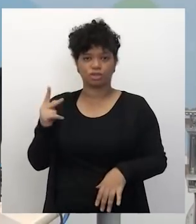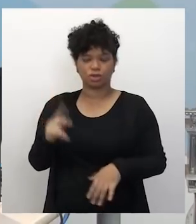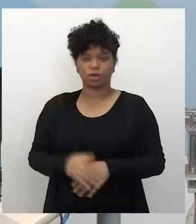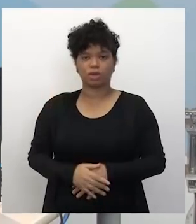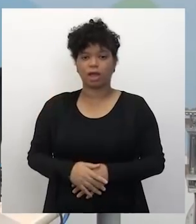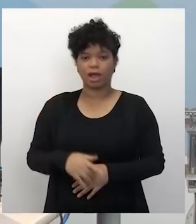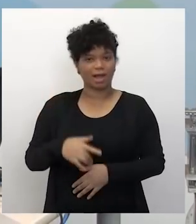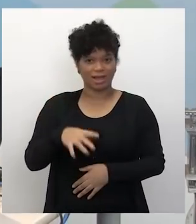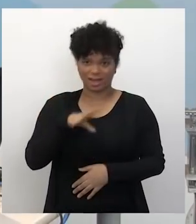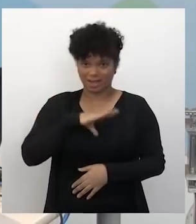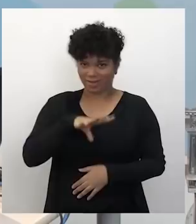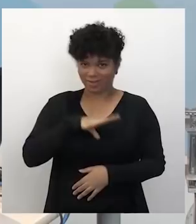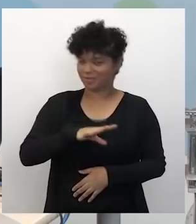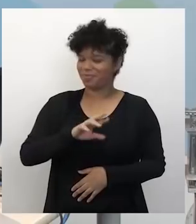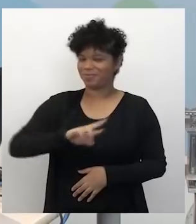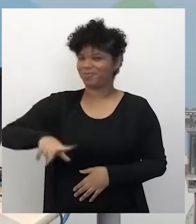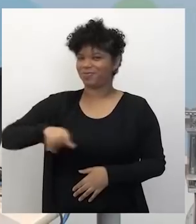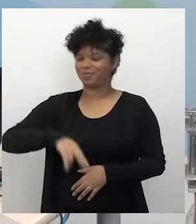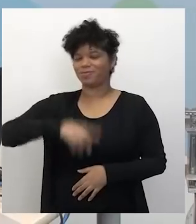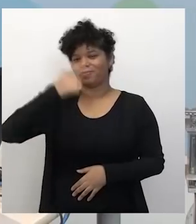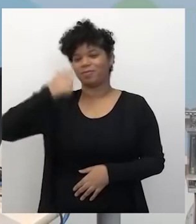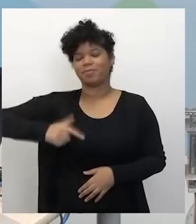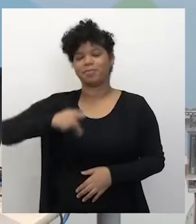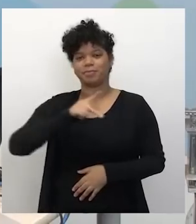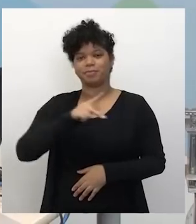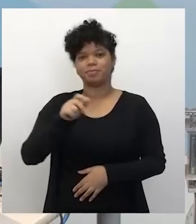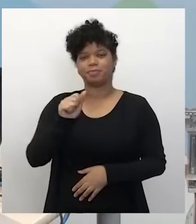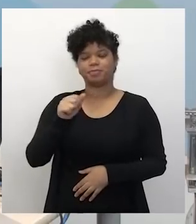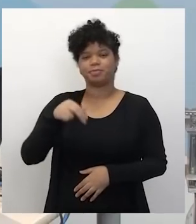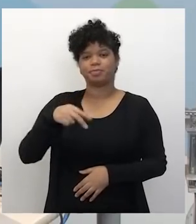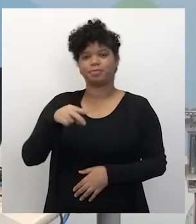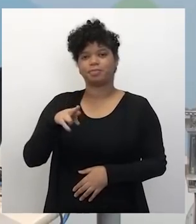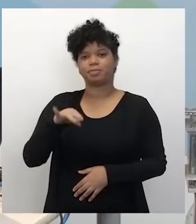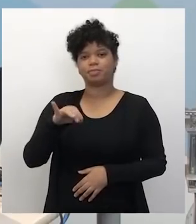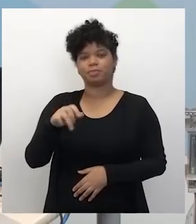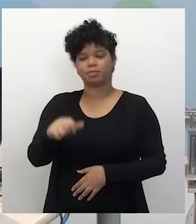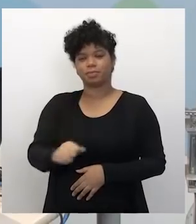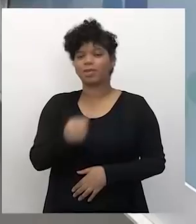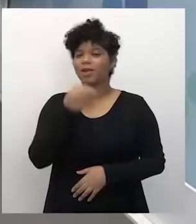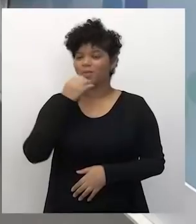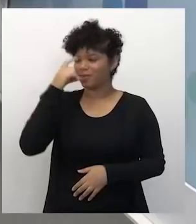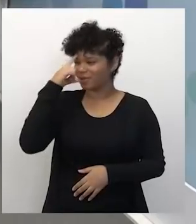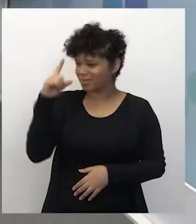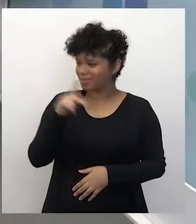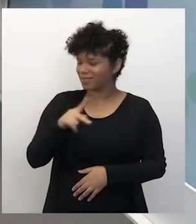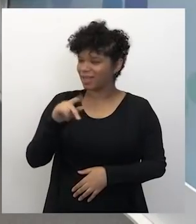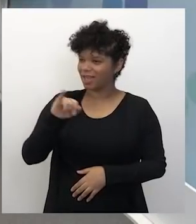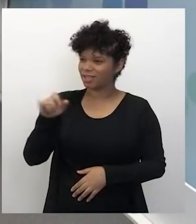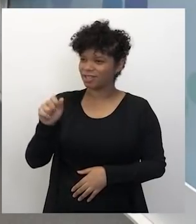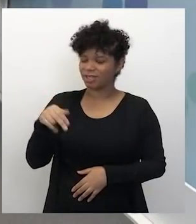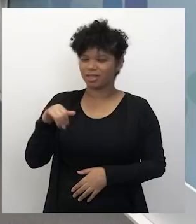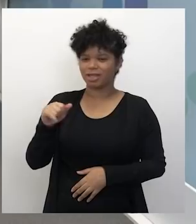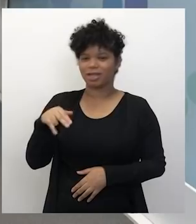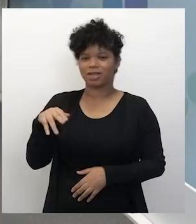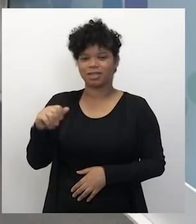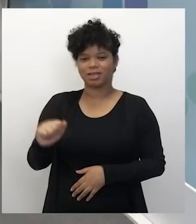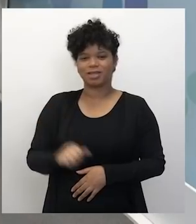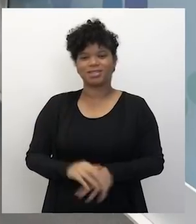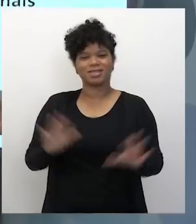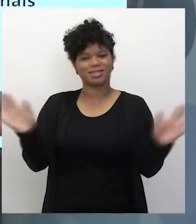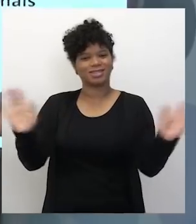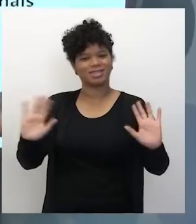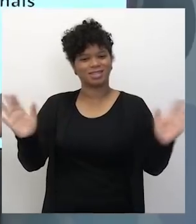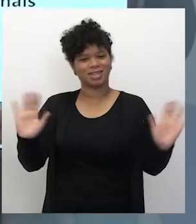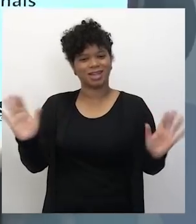sou a professora Andreia e vou moderar a aula da Projanaína. Bom dia, Janaína. Olá, professora Andreia. Bom